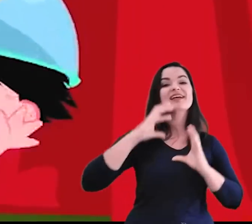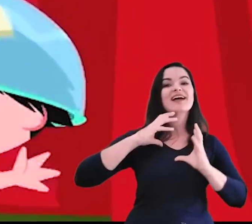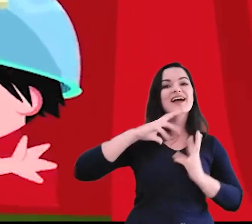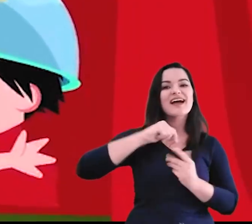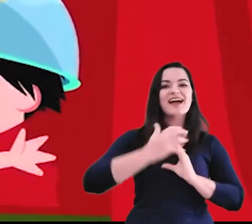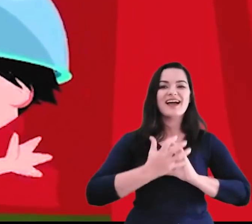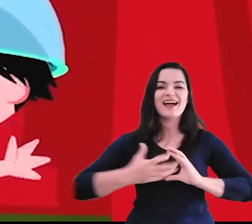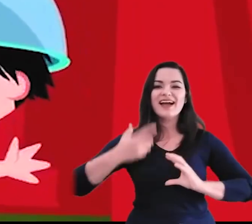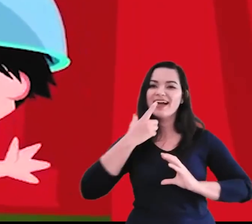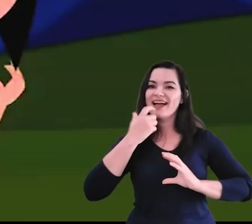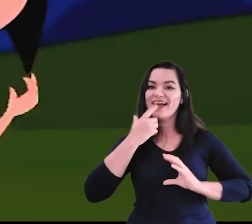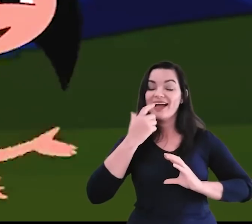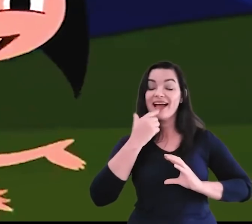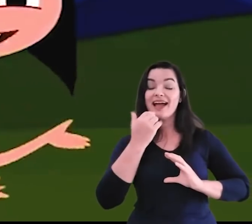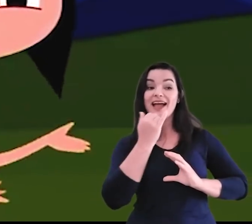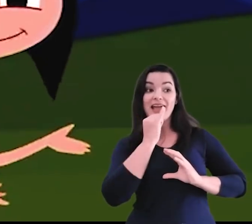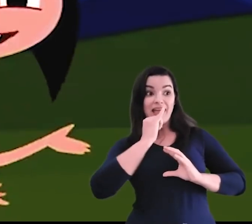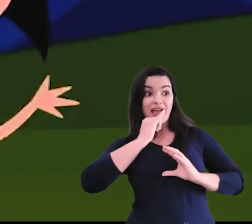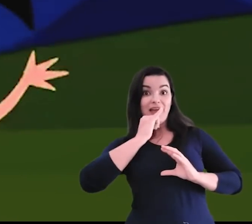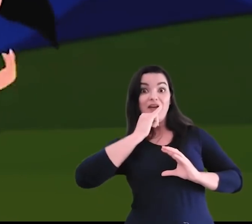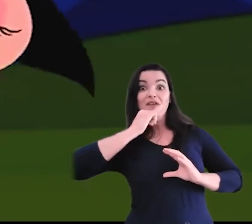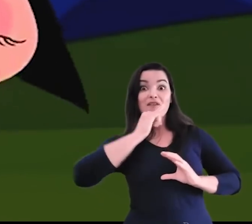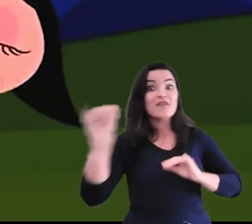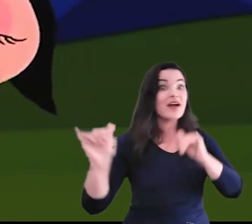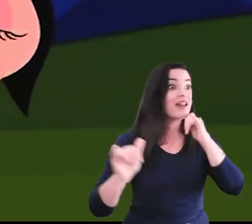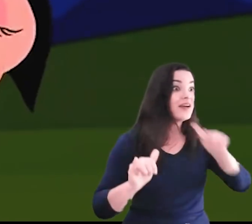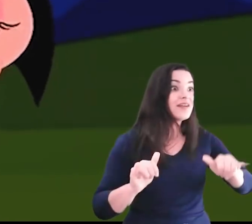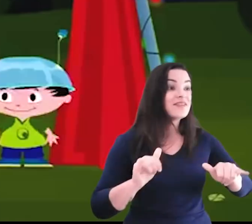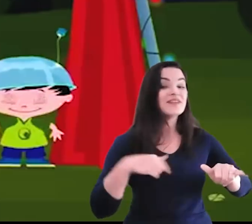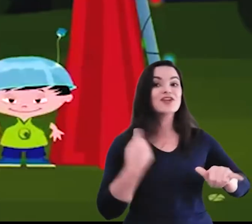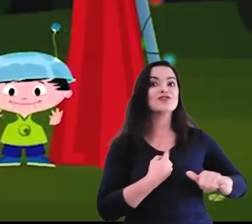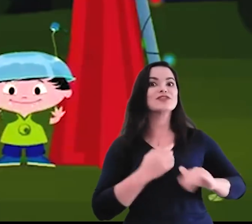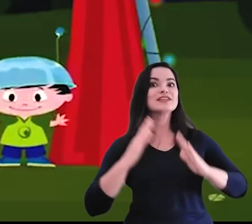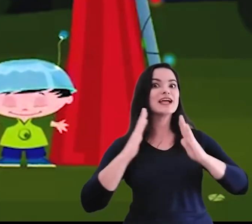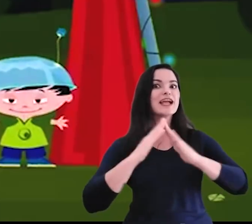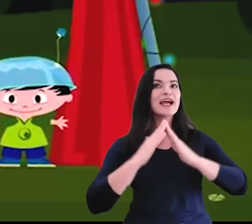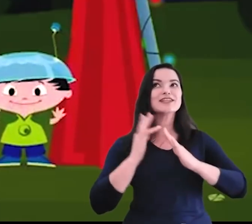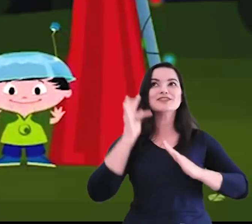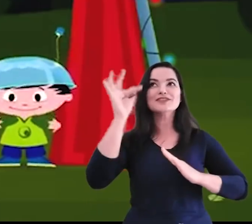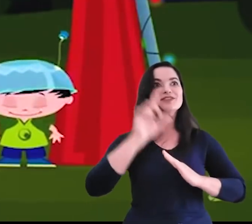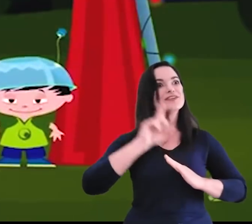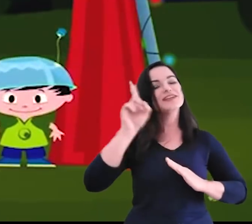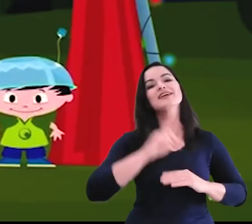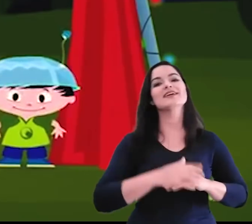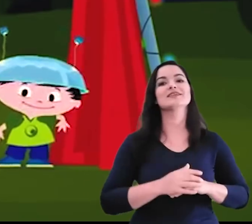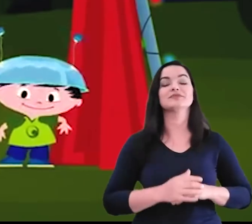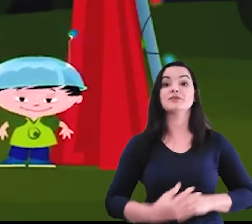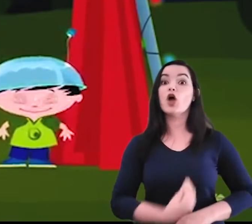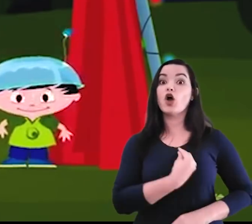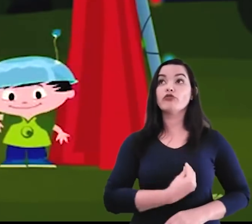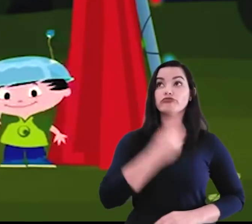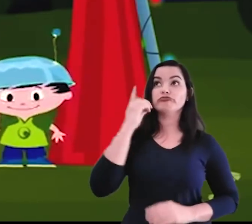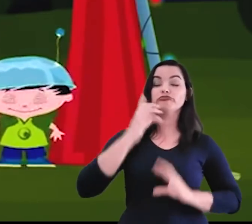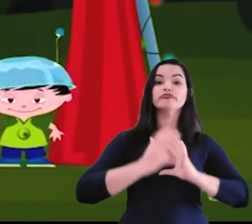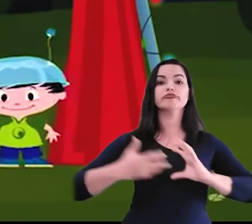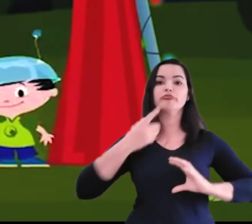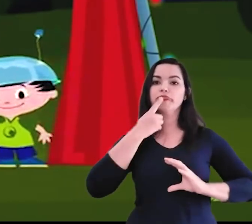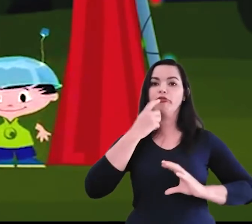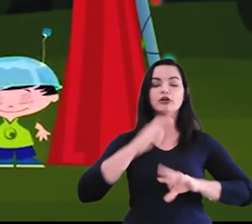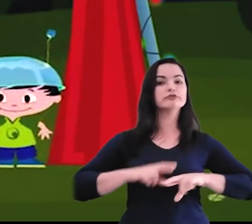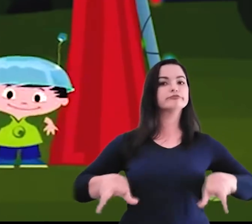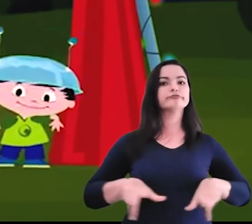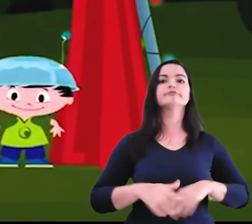casa de praia marciana, Luna. Calma, Júpiter. A vida em Marte seria bem diferente.